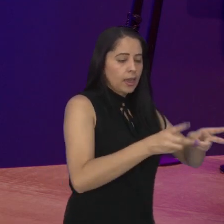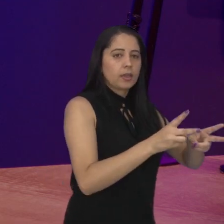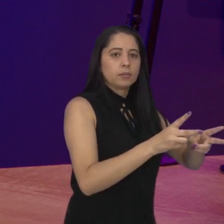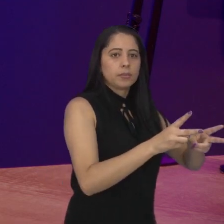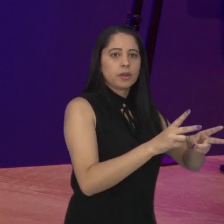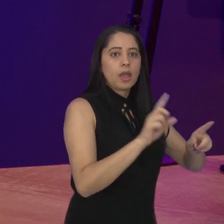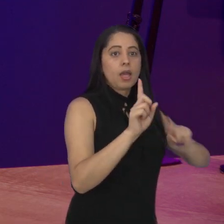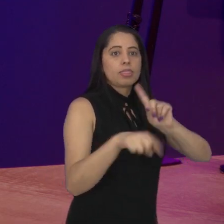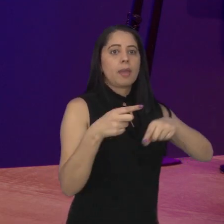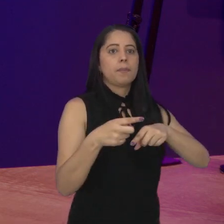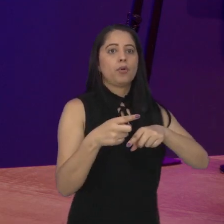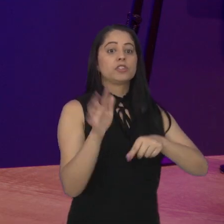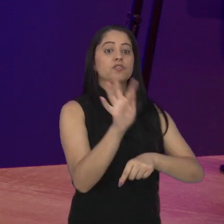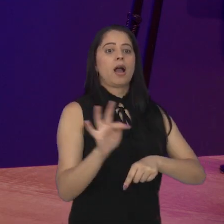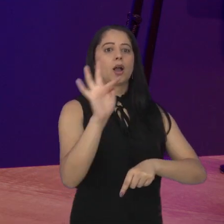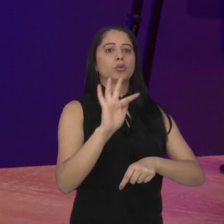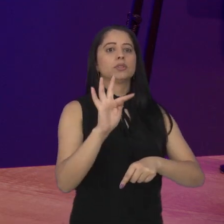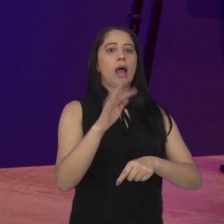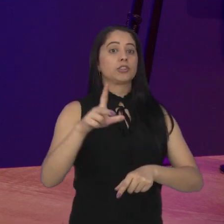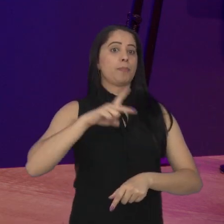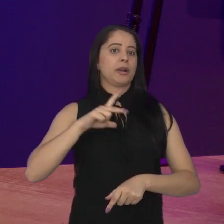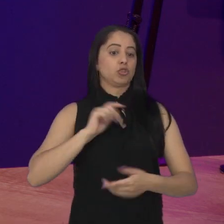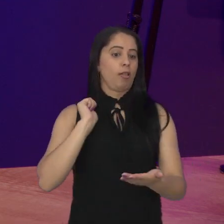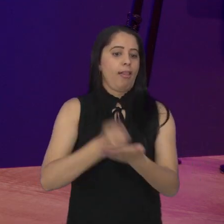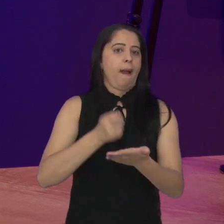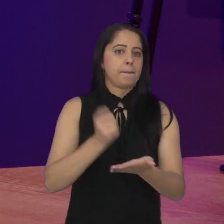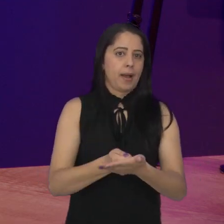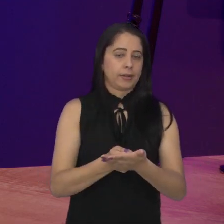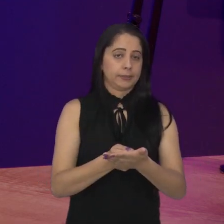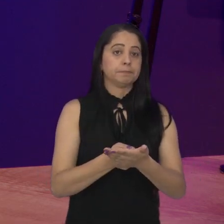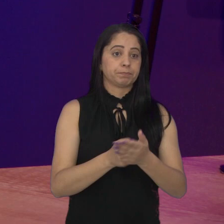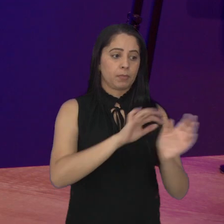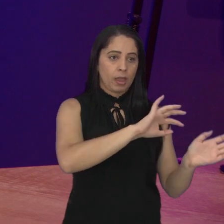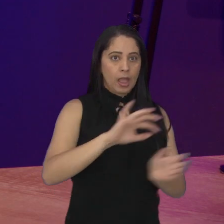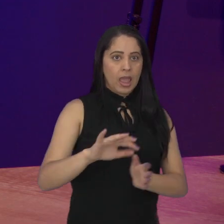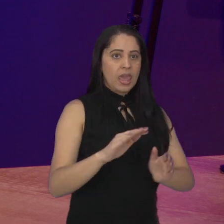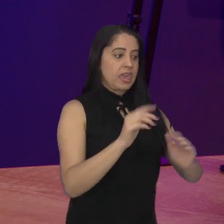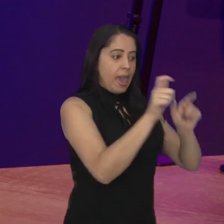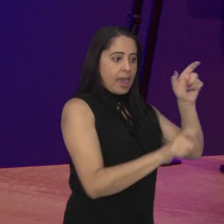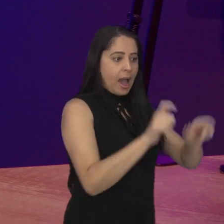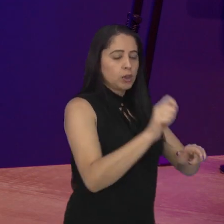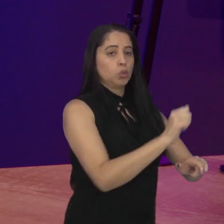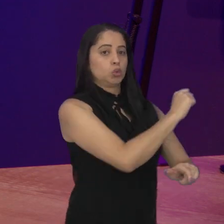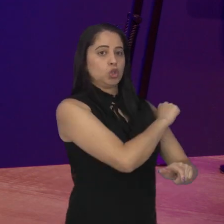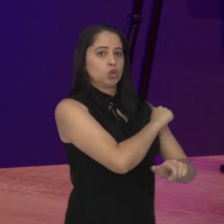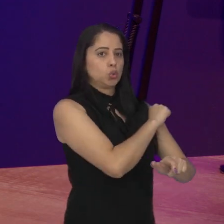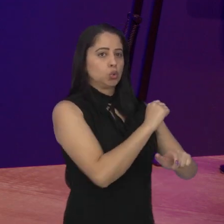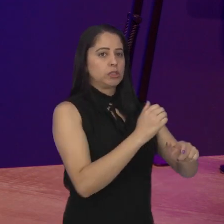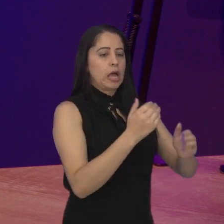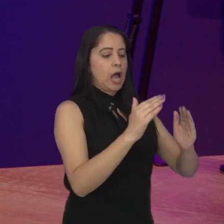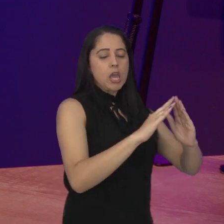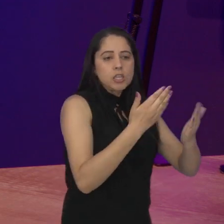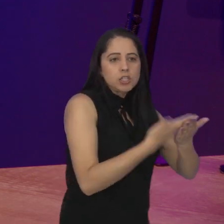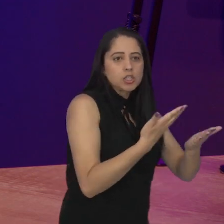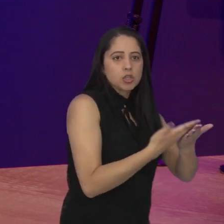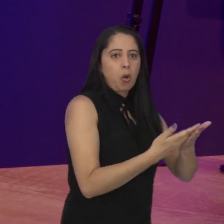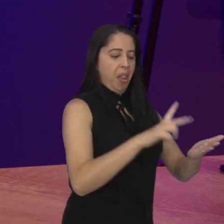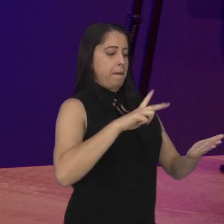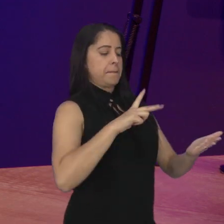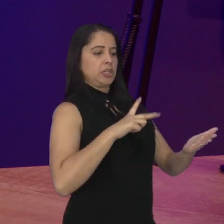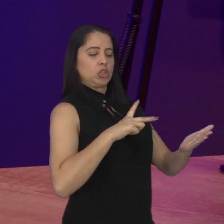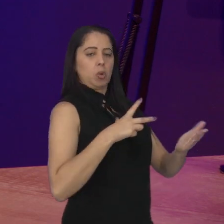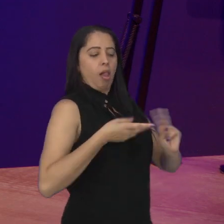indo para universidades particulares, e pessoas que estudaram, né, em universidades, em